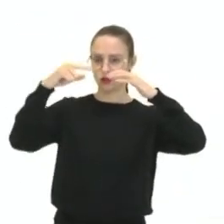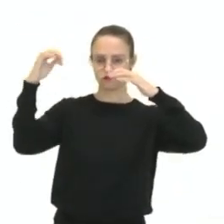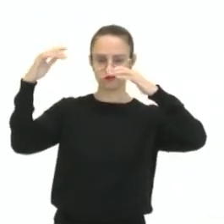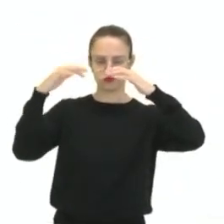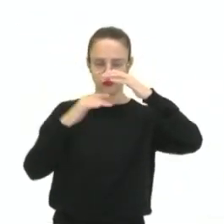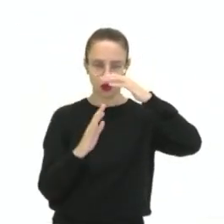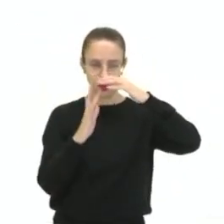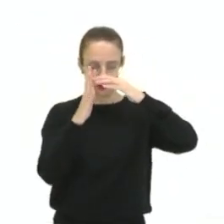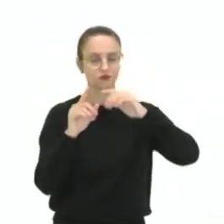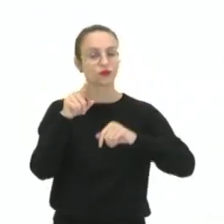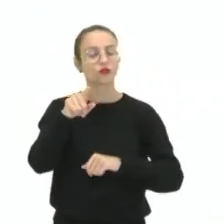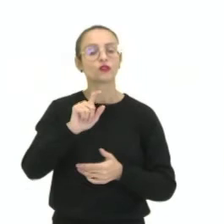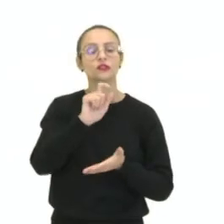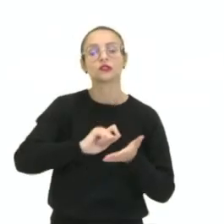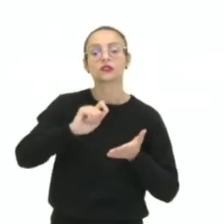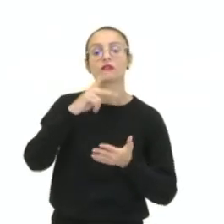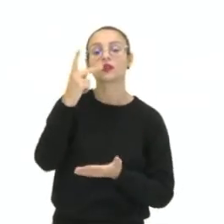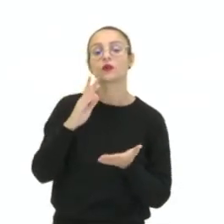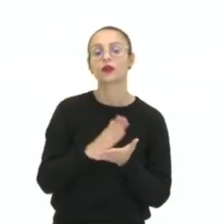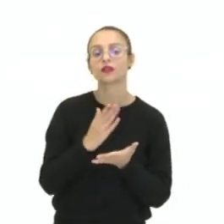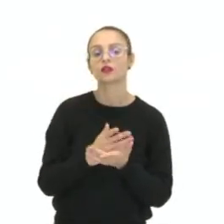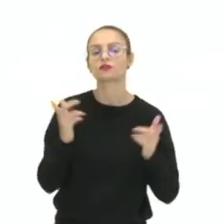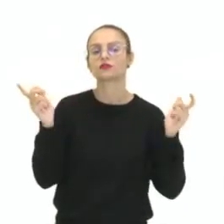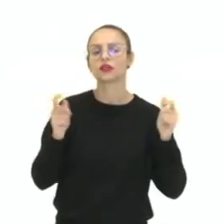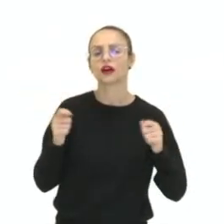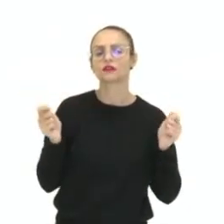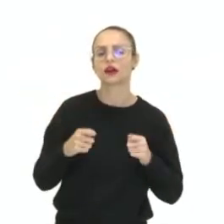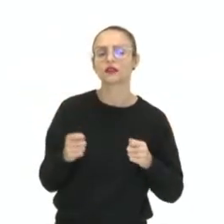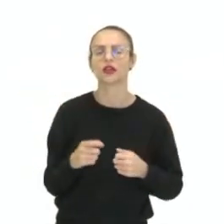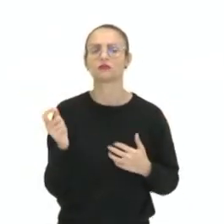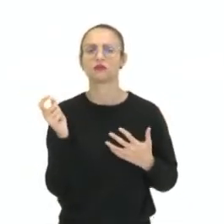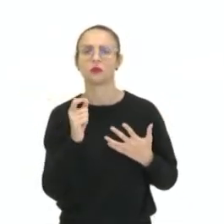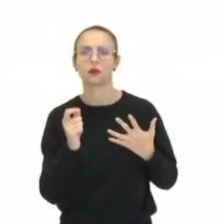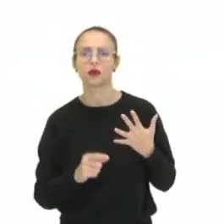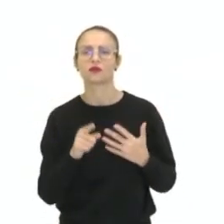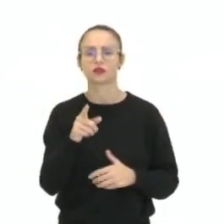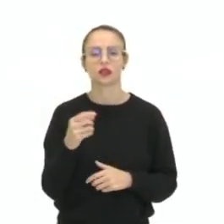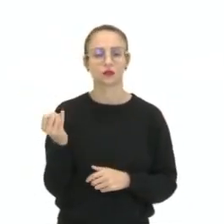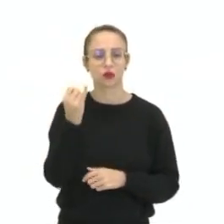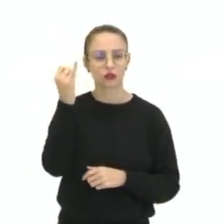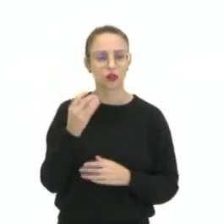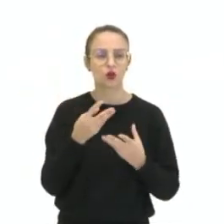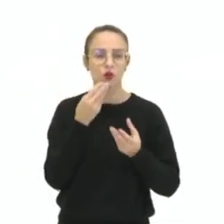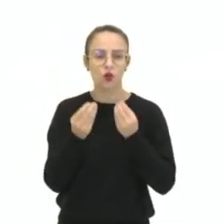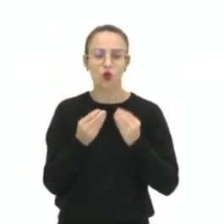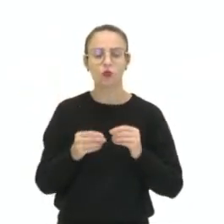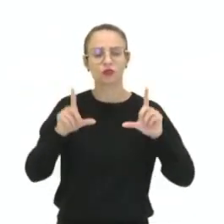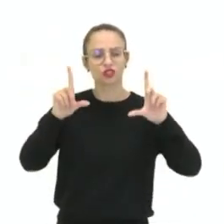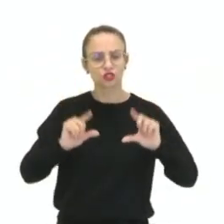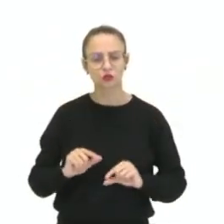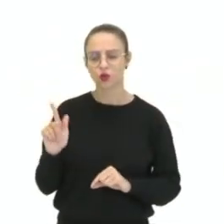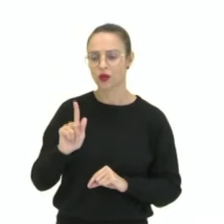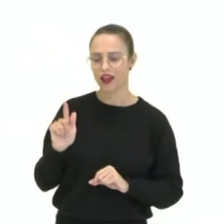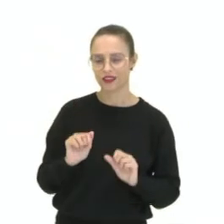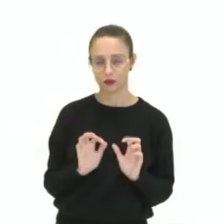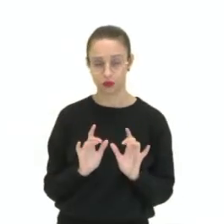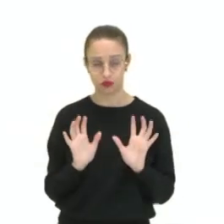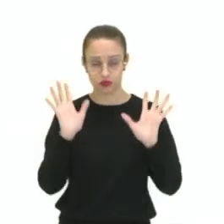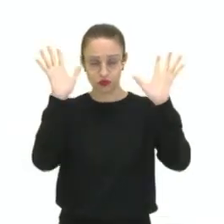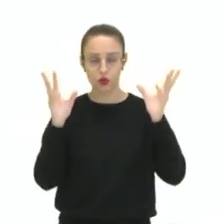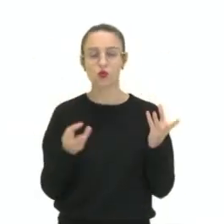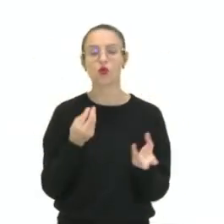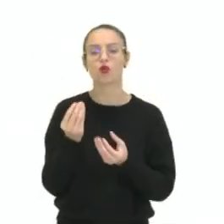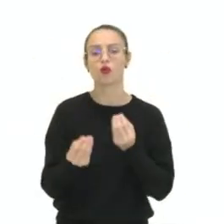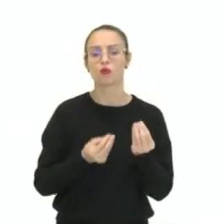seu caderno possibilidades que você imagina importantes de reduzir as emissões de gases de efeito estufa na